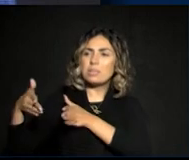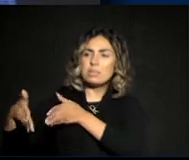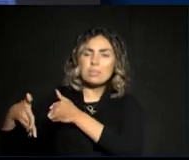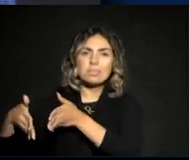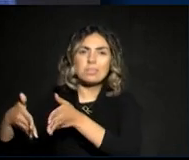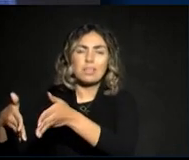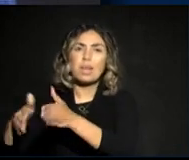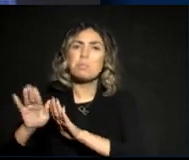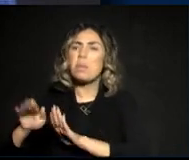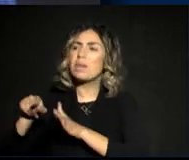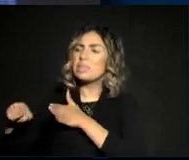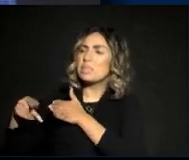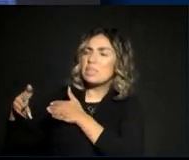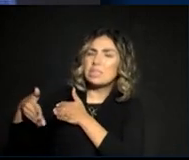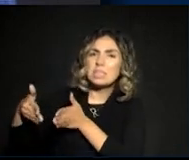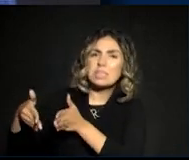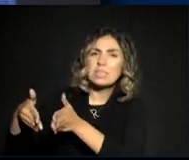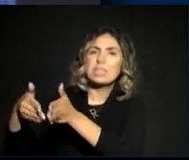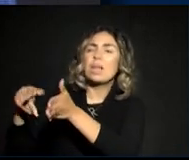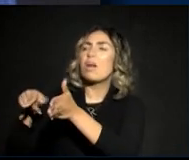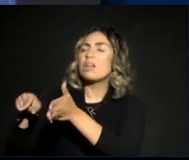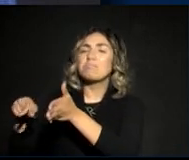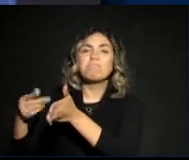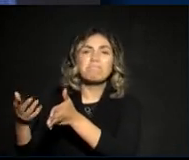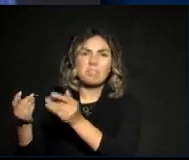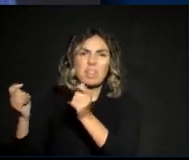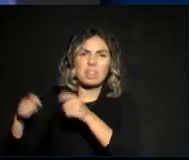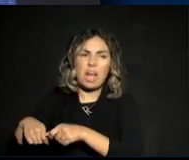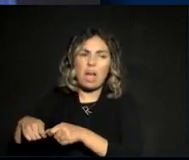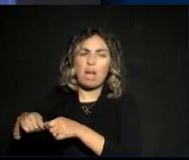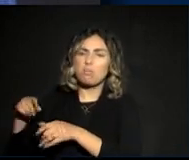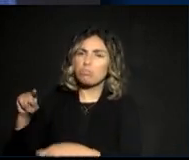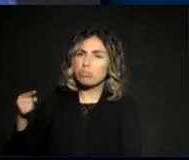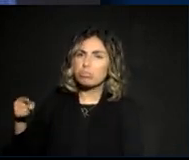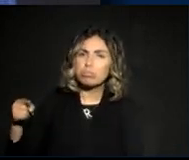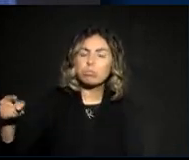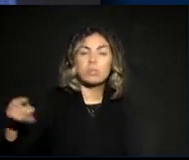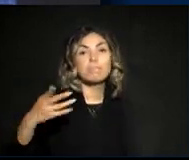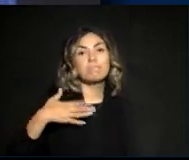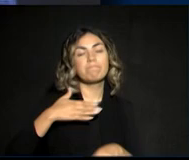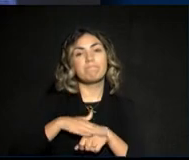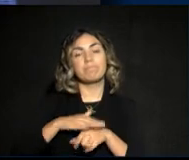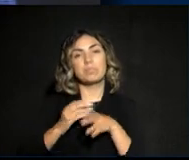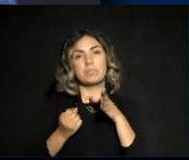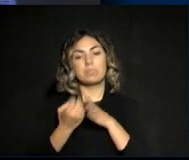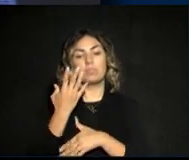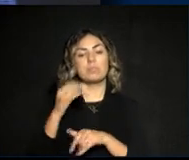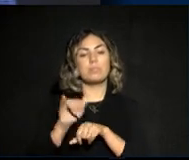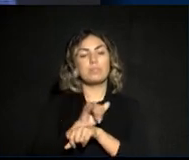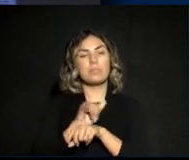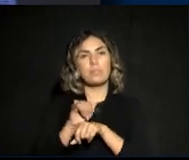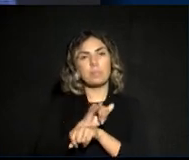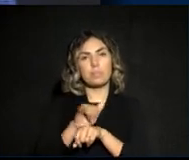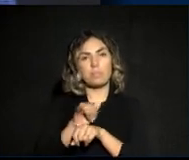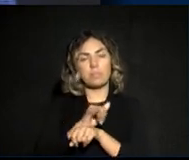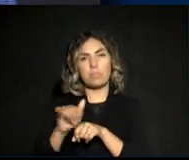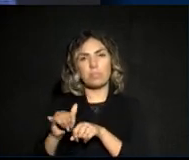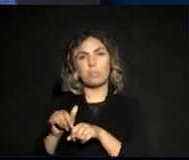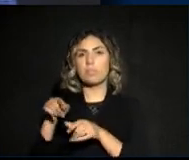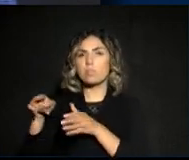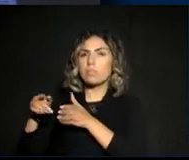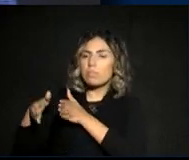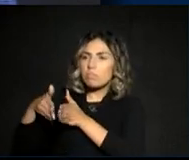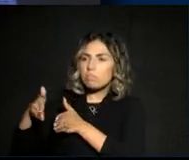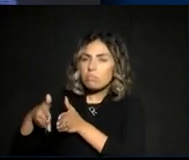quanto de demanda essa ferrovia vai captar da rodovia no longo prazo é de krioula um mecanismo parte da toca